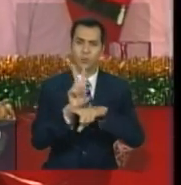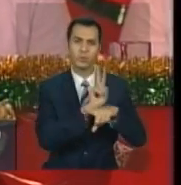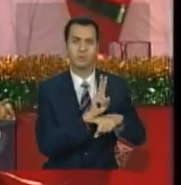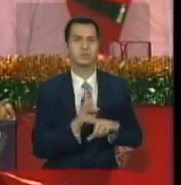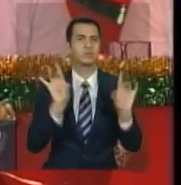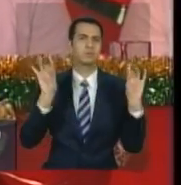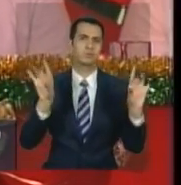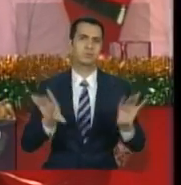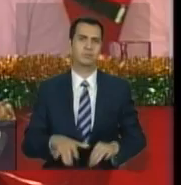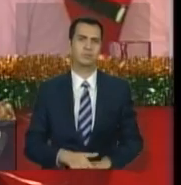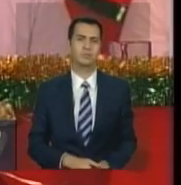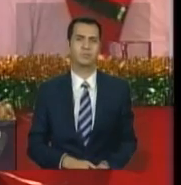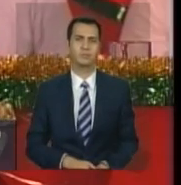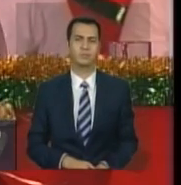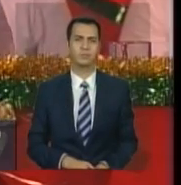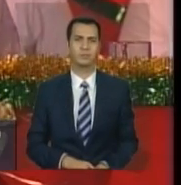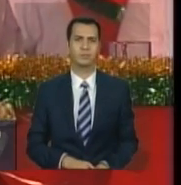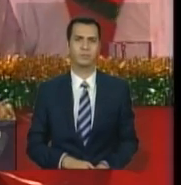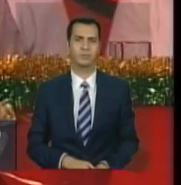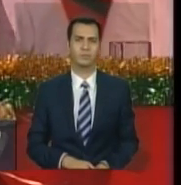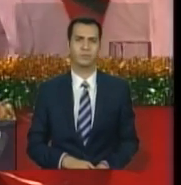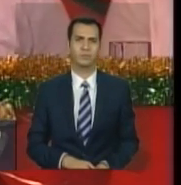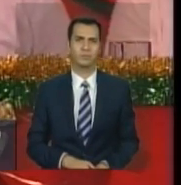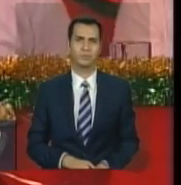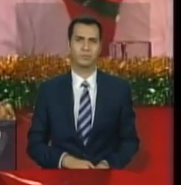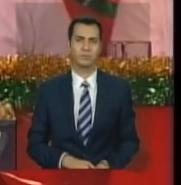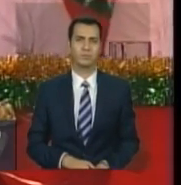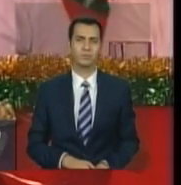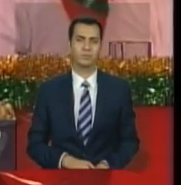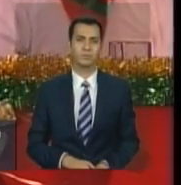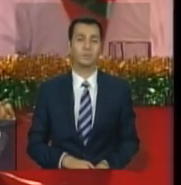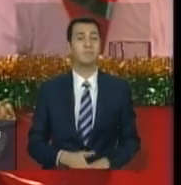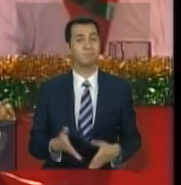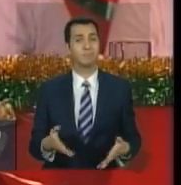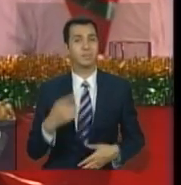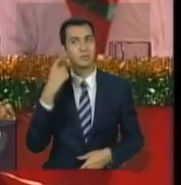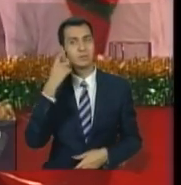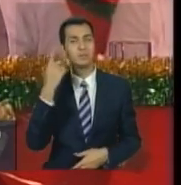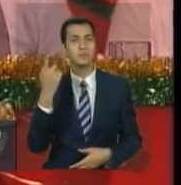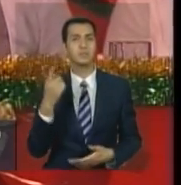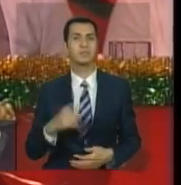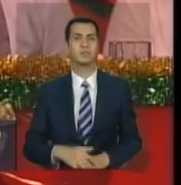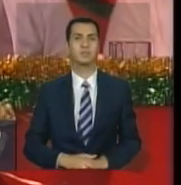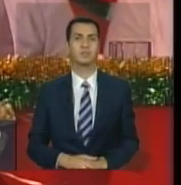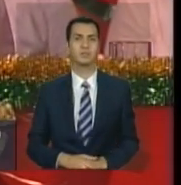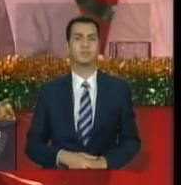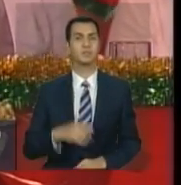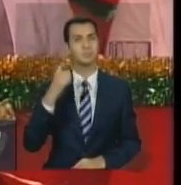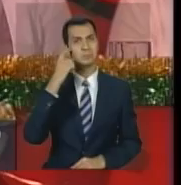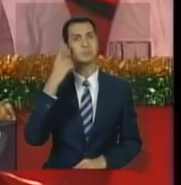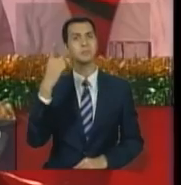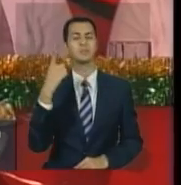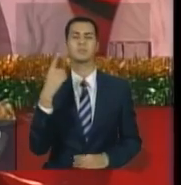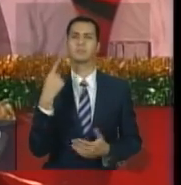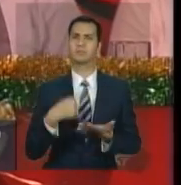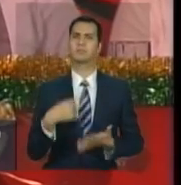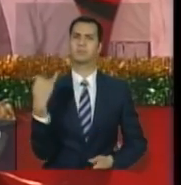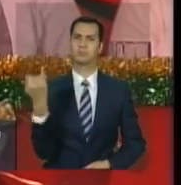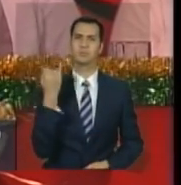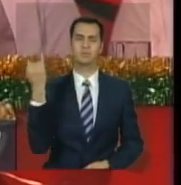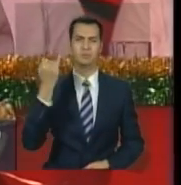especiais. É isso que eu considero que seja a parte